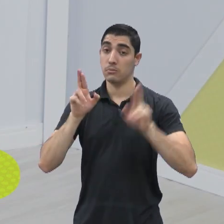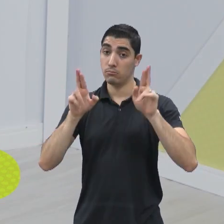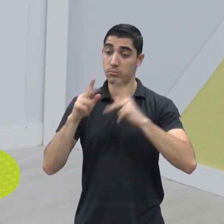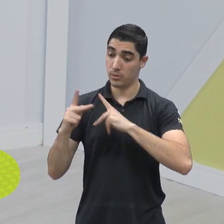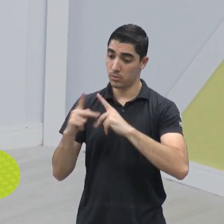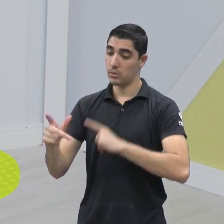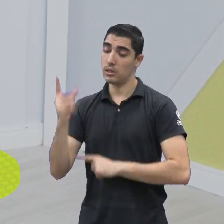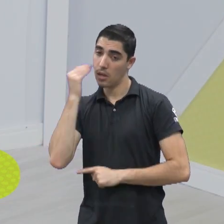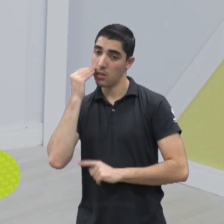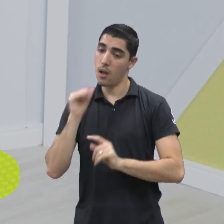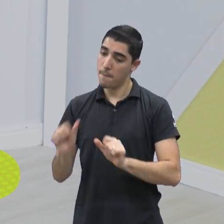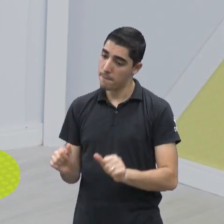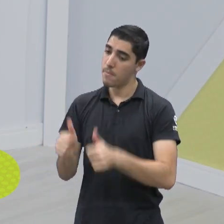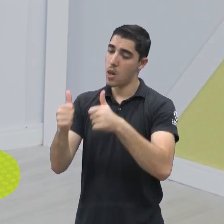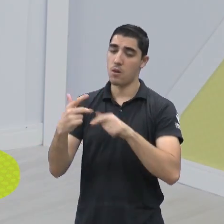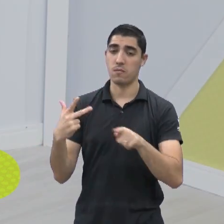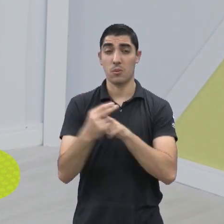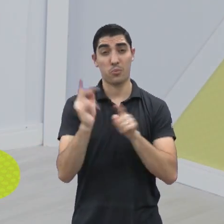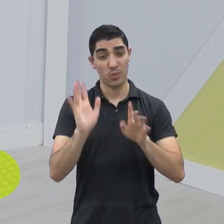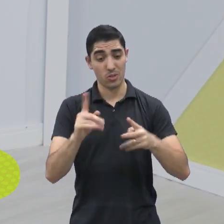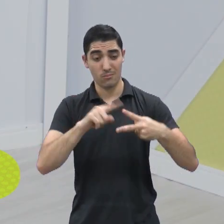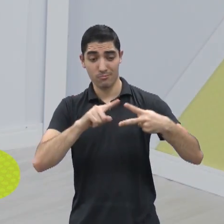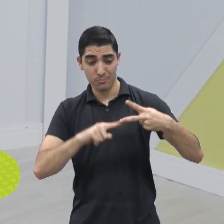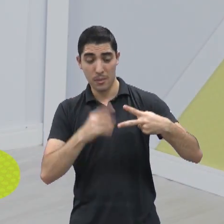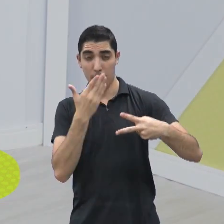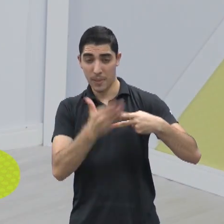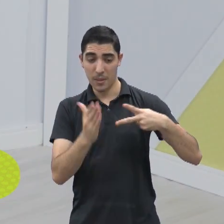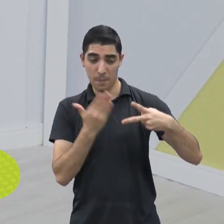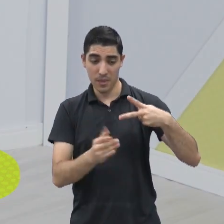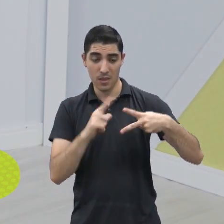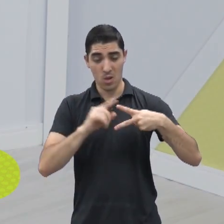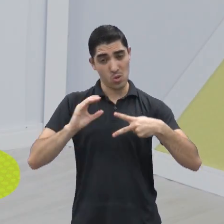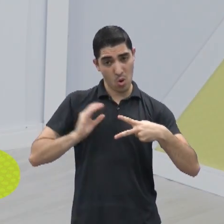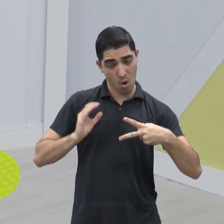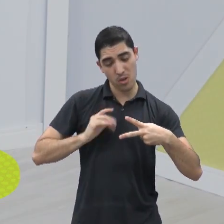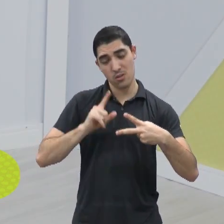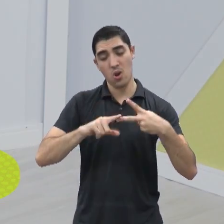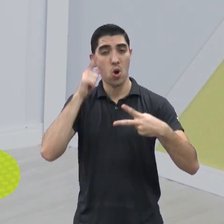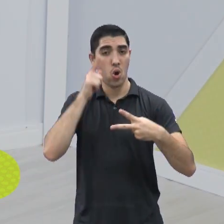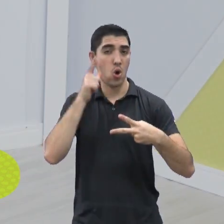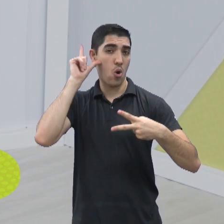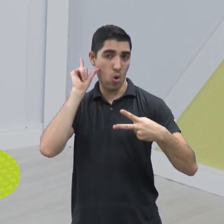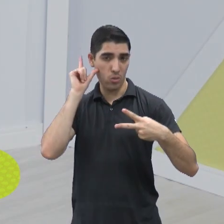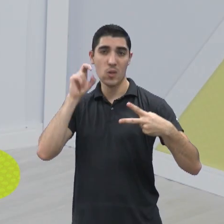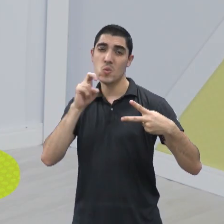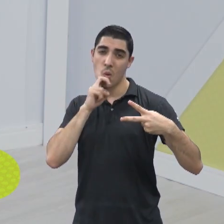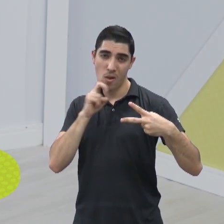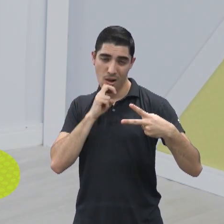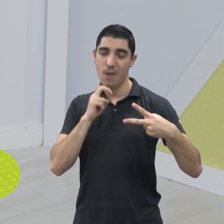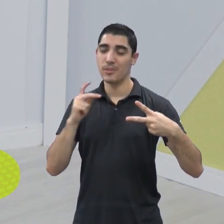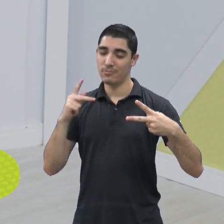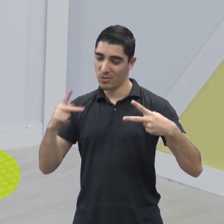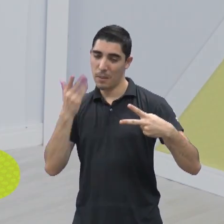meninas. Agora vem de 2 derrotas consecutivas, primeiro para o Corinthians e ontem contra a equipe do Sorocaba. Sucesso para as meninas. Sexta-feira a gente fala